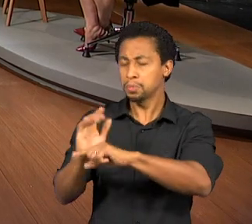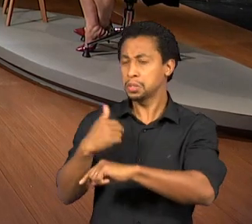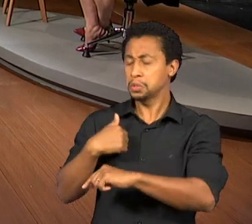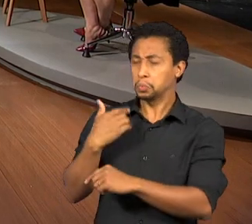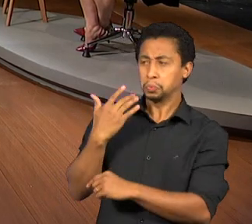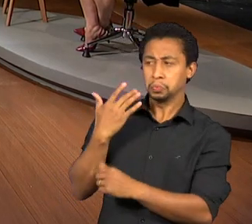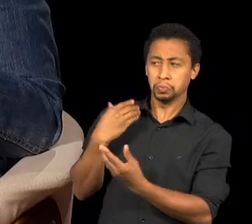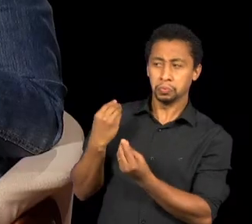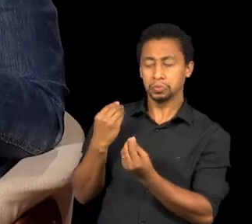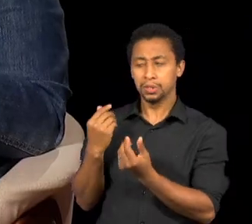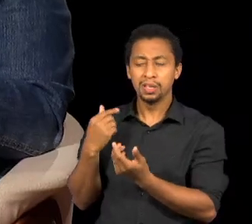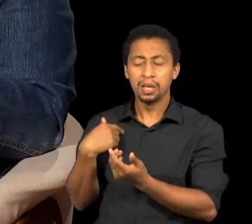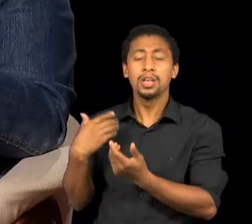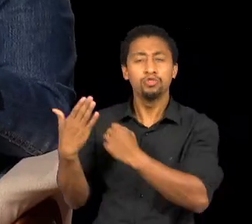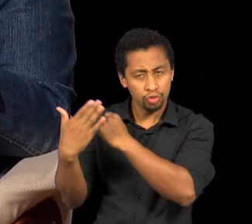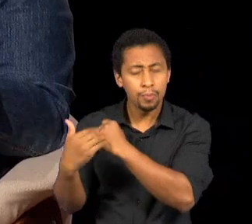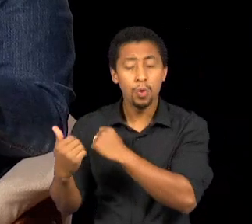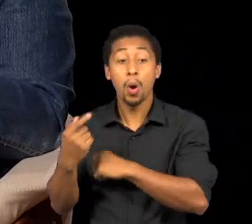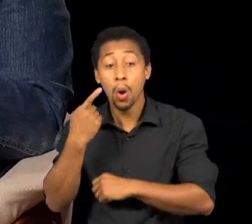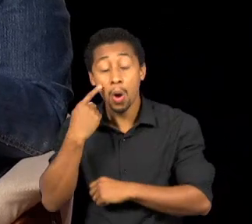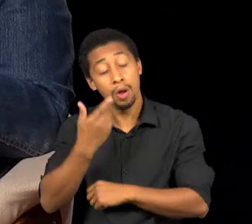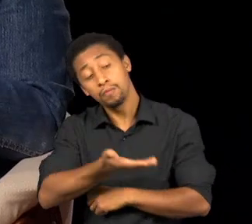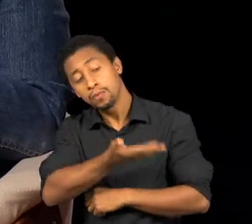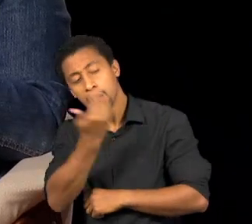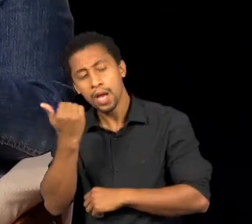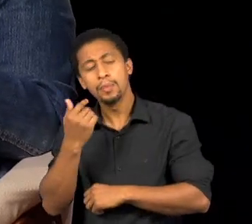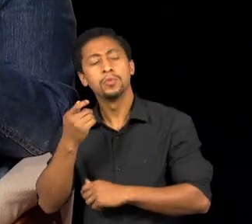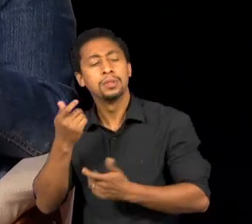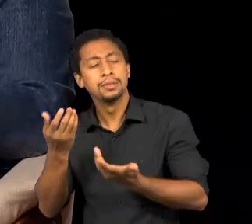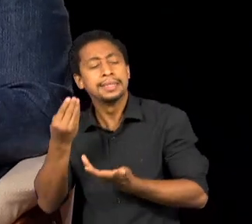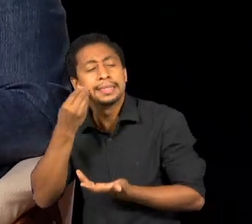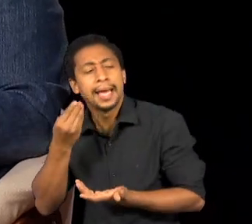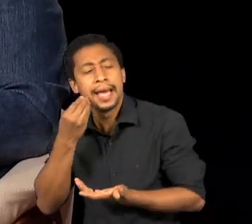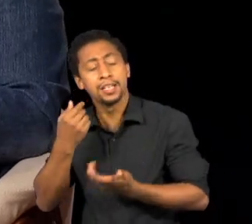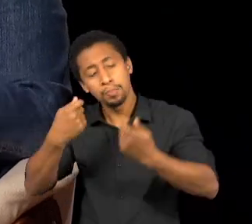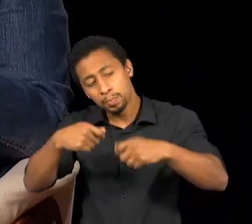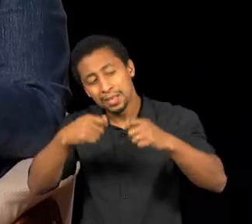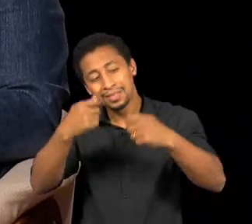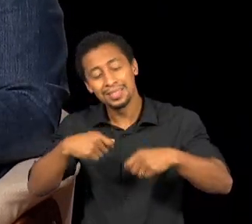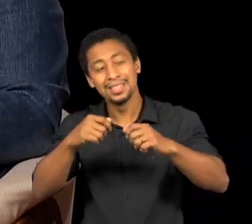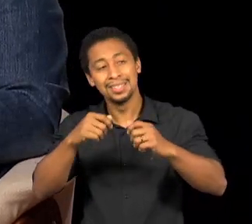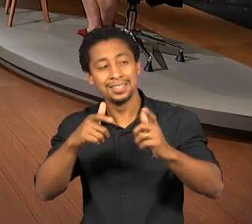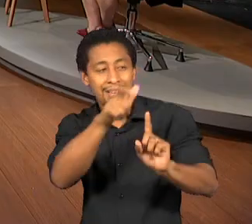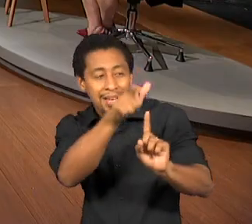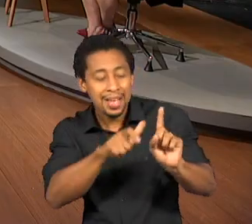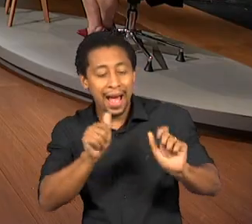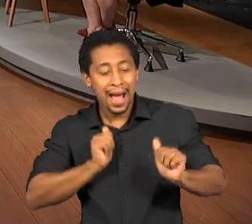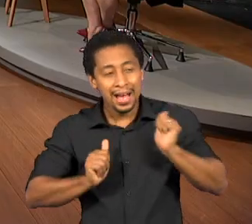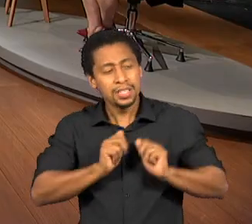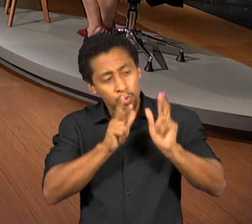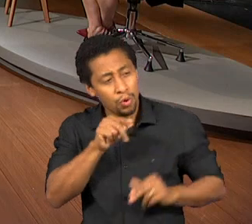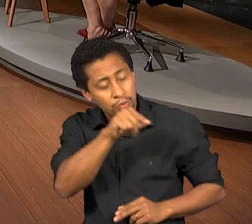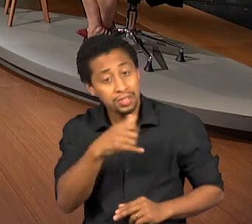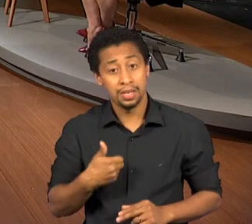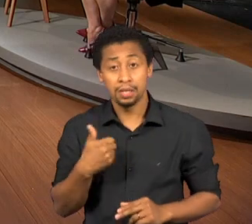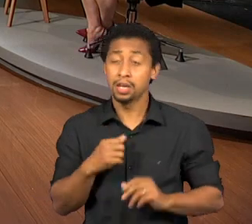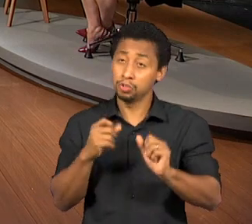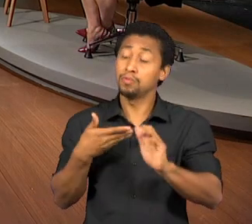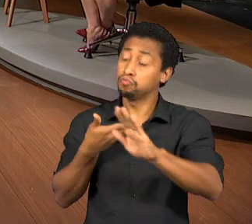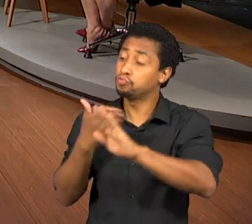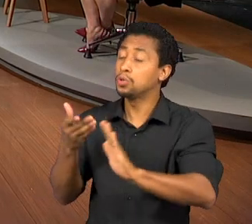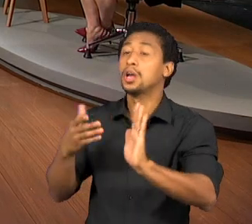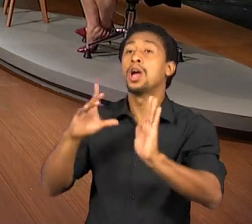atrizes e parece que eles precisam de uma atriz da sua idade. Eu levei uma foto, fui lá, deixei a foto, eles me ligaram